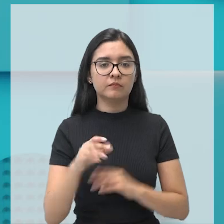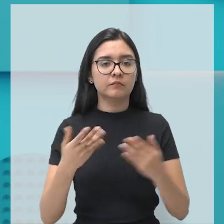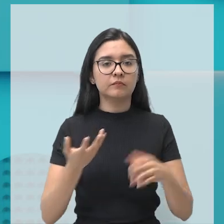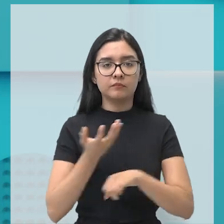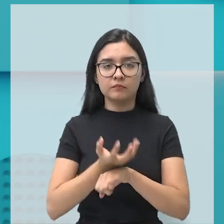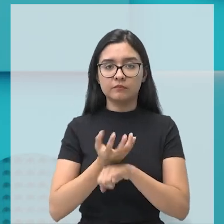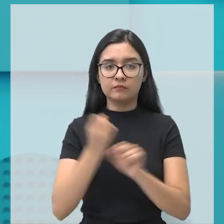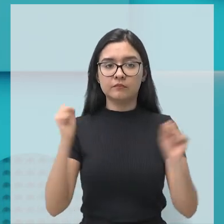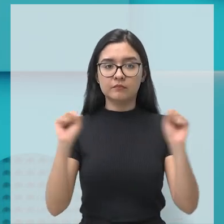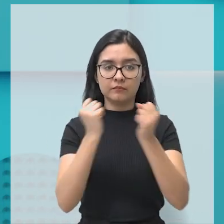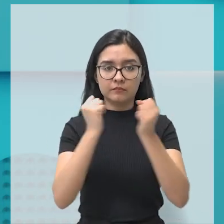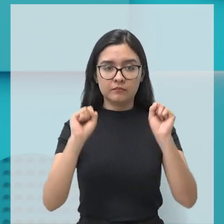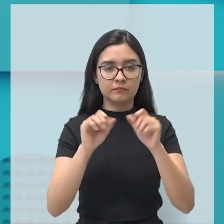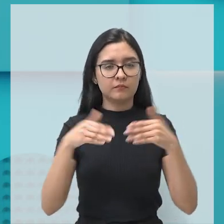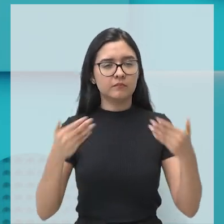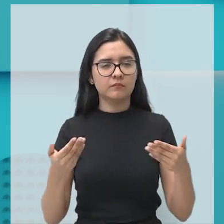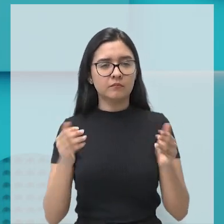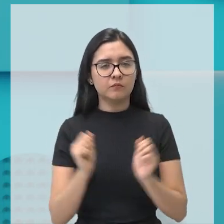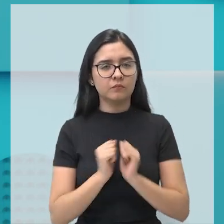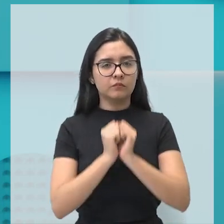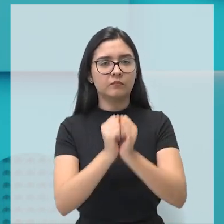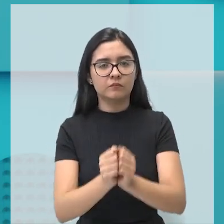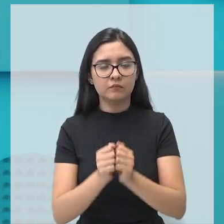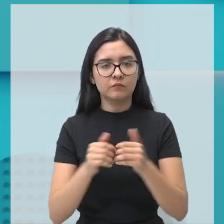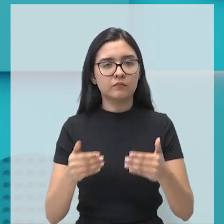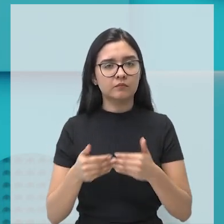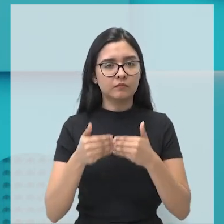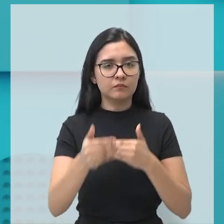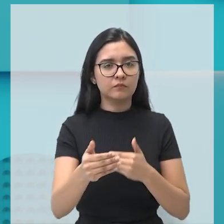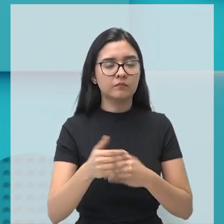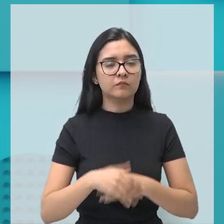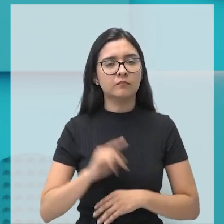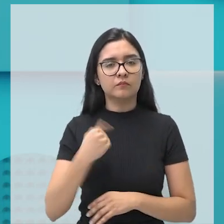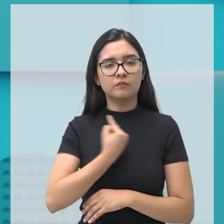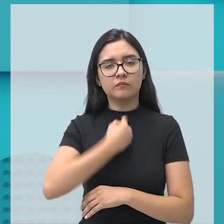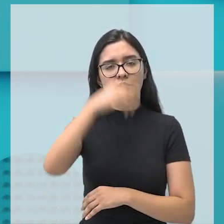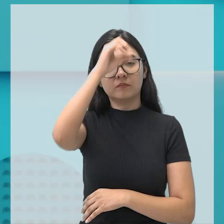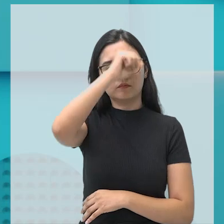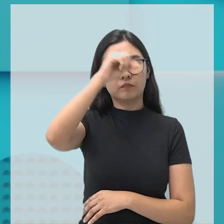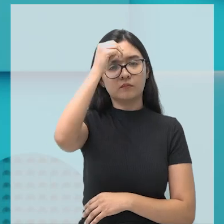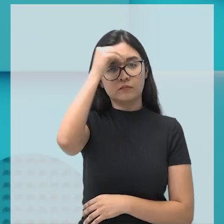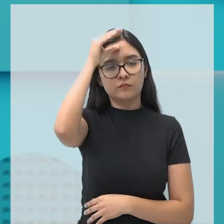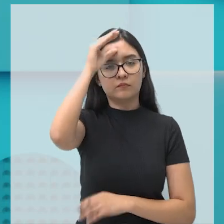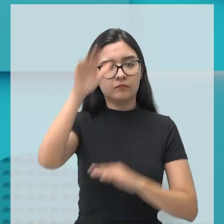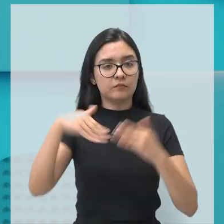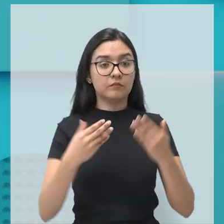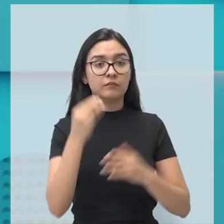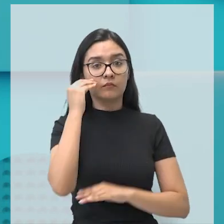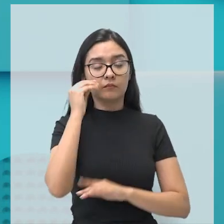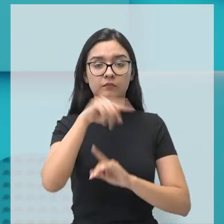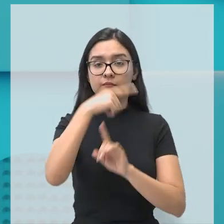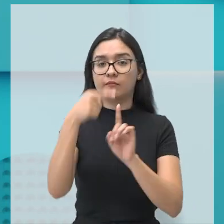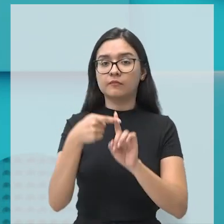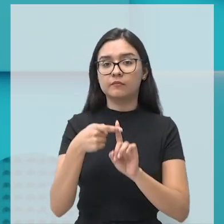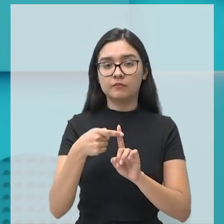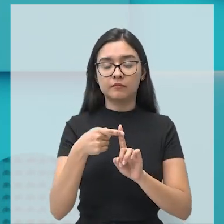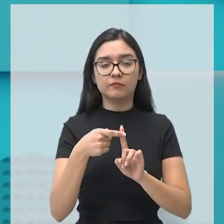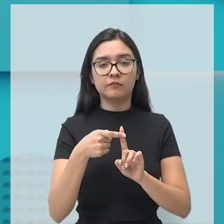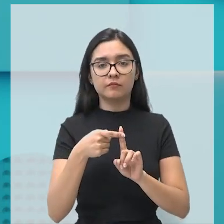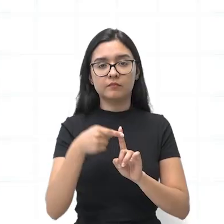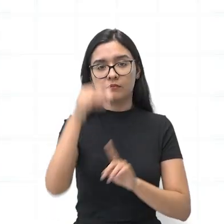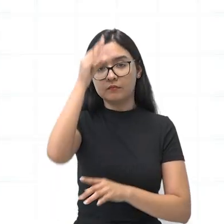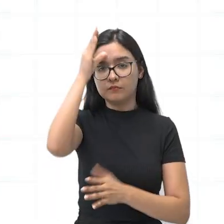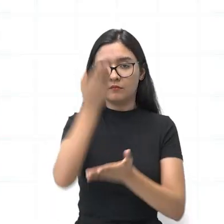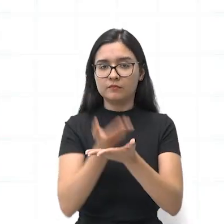e nós estaremos juntos nesta viagem maravilhosa, onde nós vamos construir muito conhecimento. Vamos ver o que nós temos por objeto de conhecimento para esta